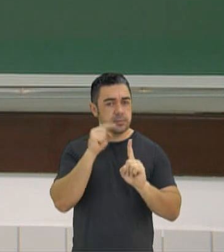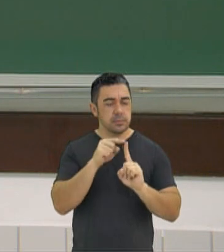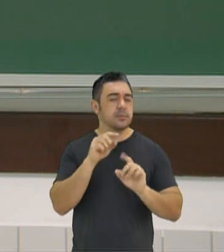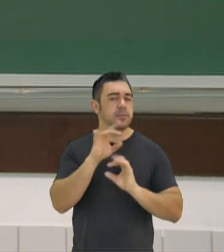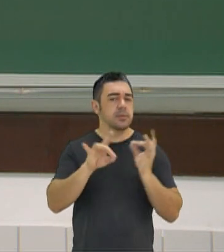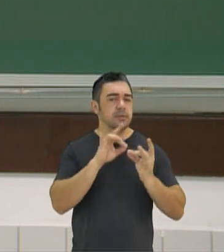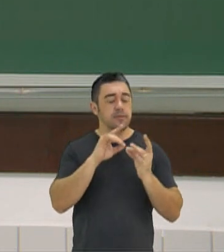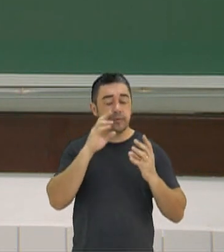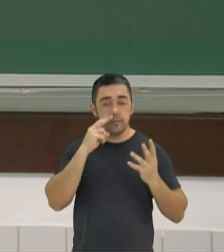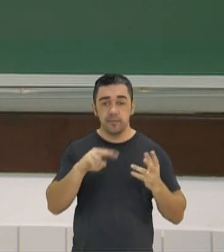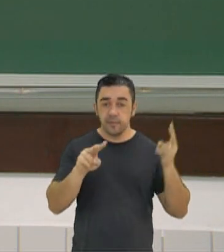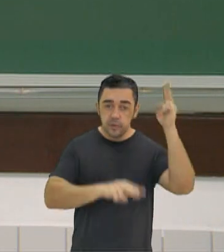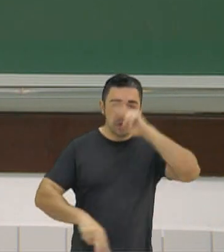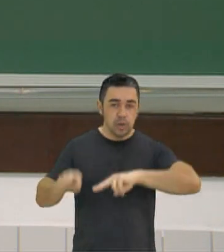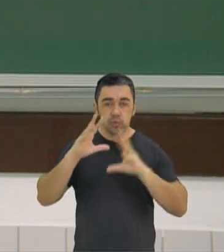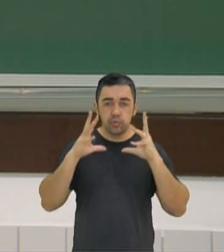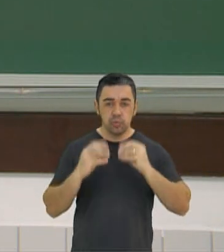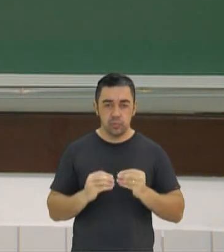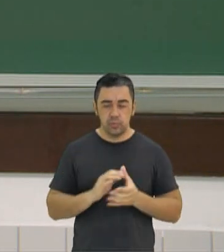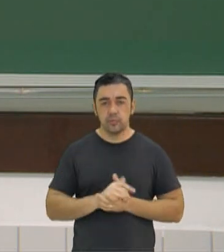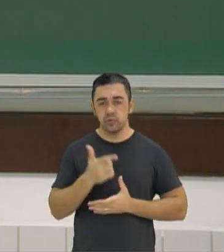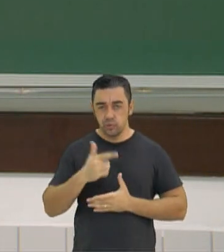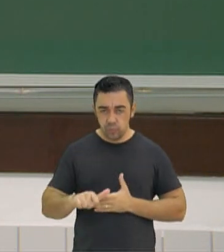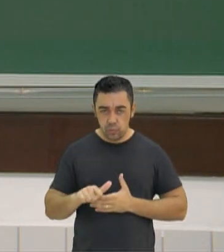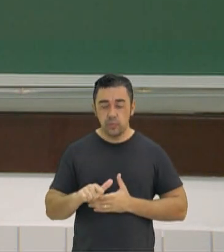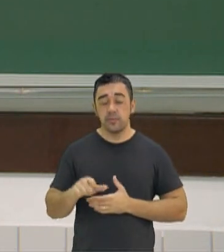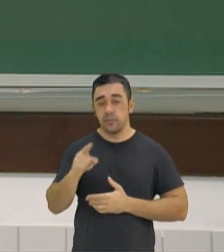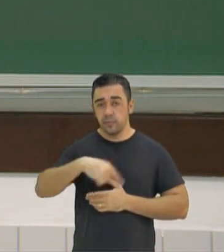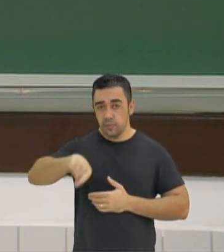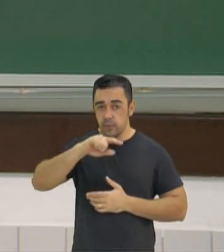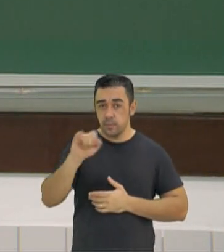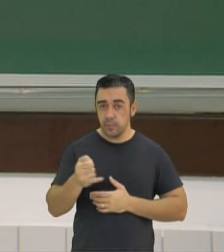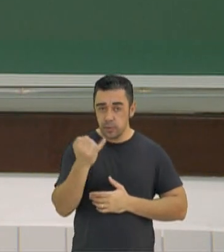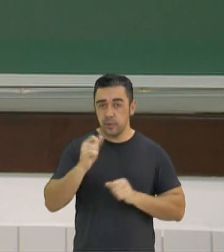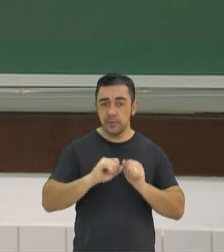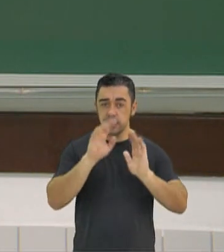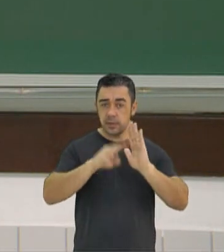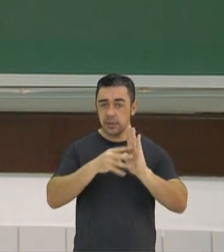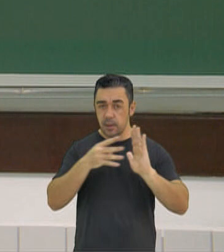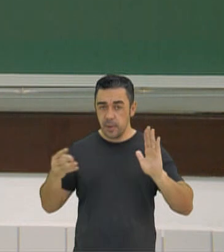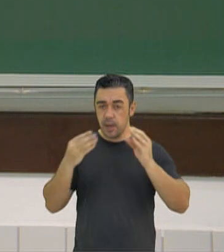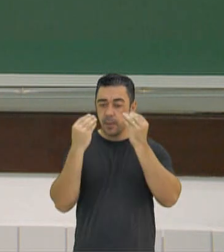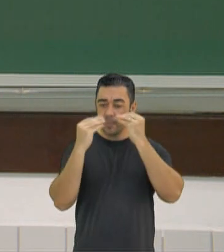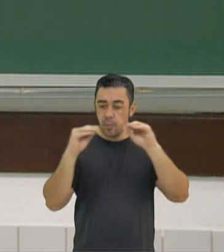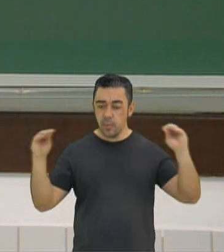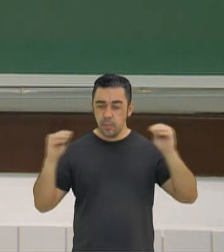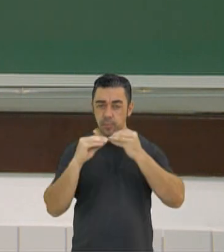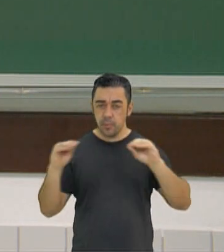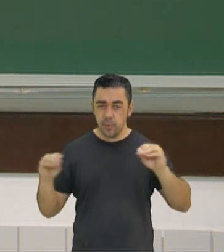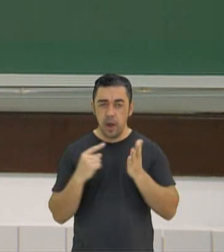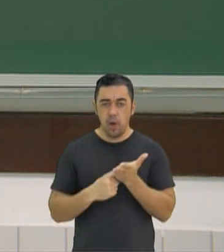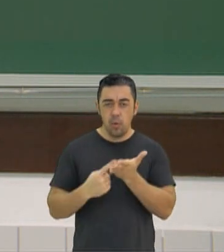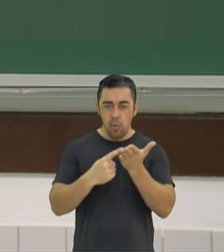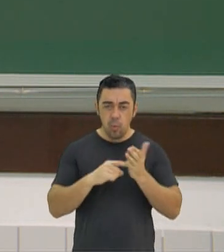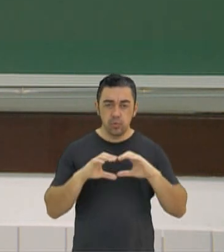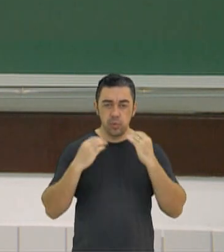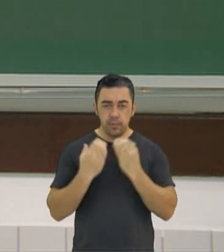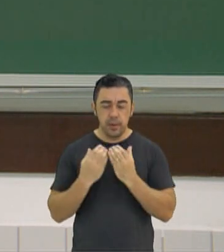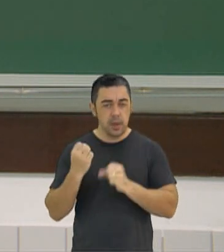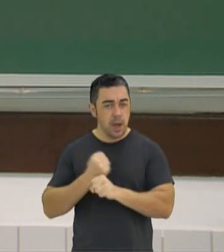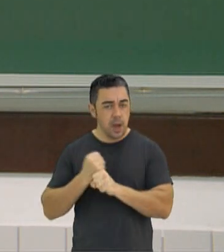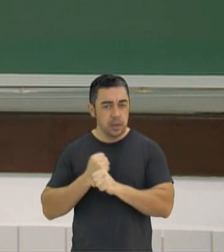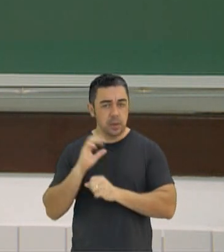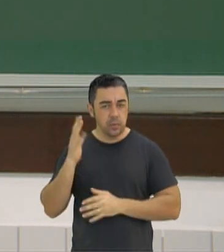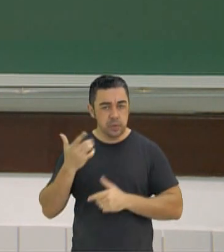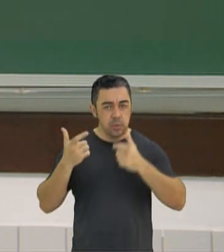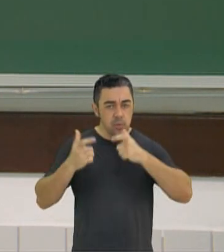visão global de todos os acordos. Novamente reitero, a importância de fazer uma tabelinha, colocando todos os acordos, o ano do acontecimento,